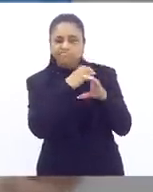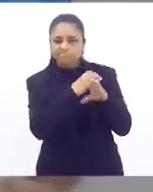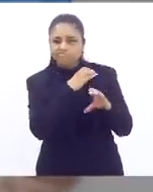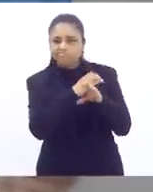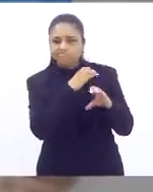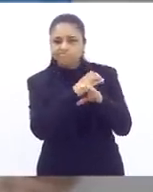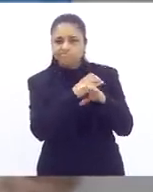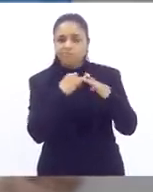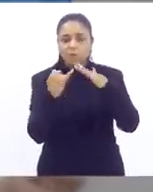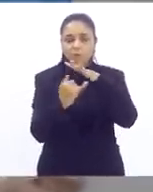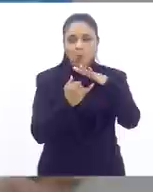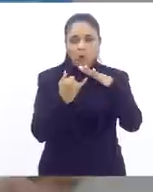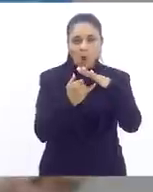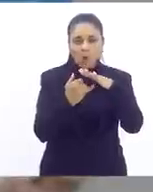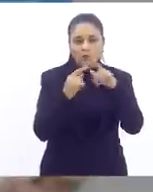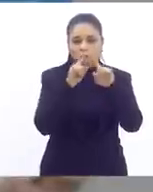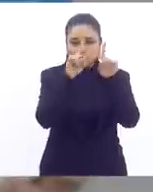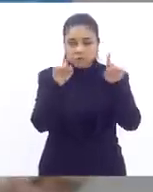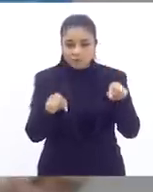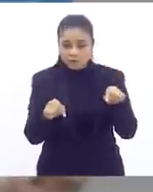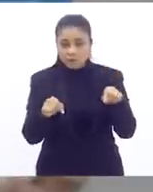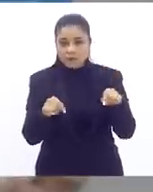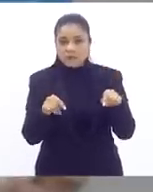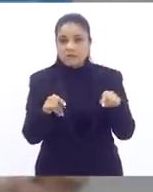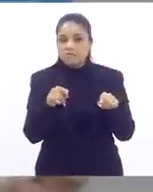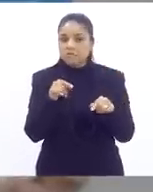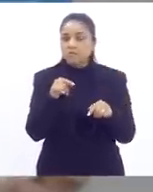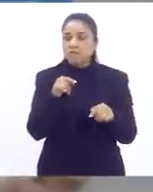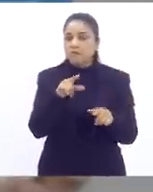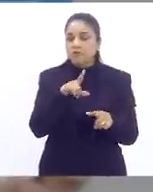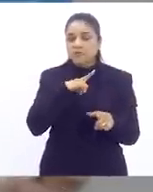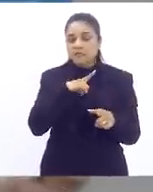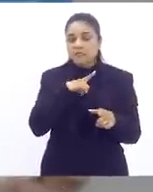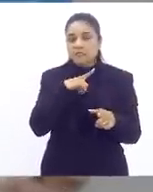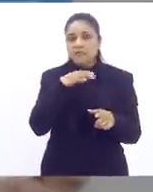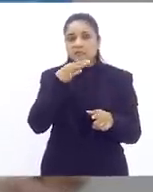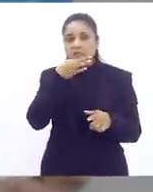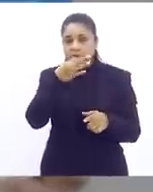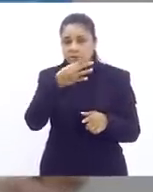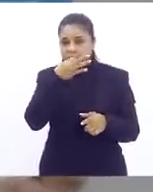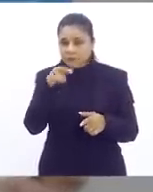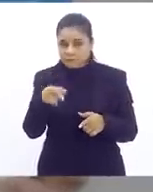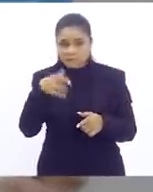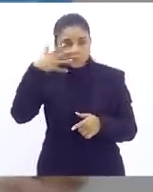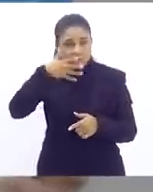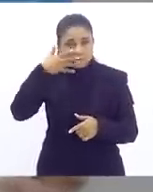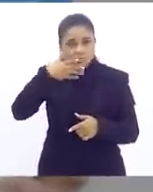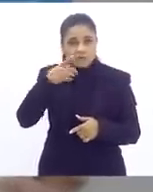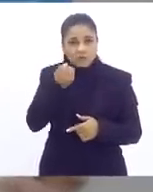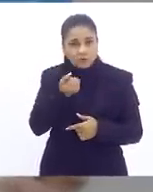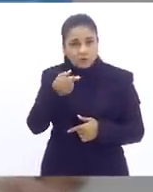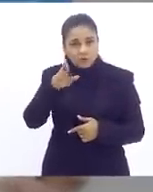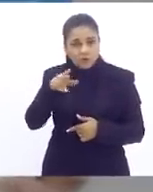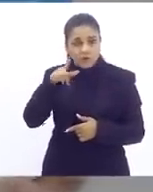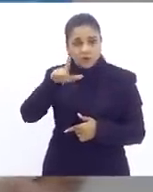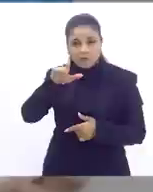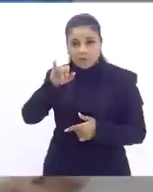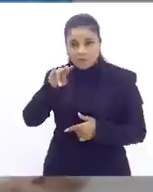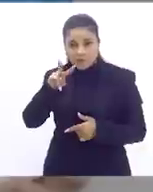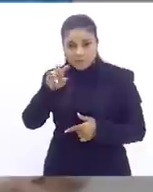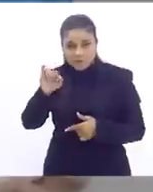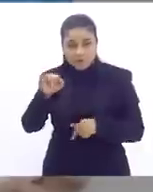seus servidores que são assistidos Por exemplo essa questão que foi trazida pela Doutora Lívia sobre estar experimental